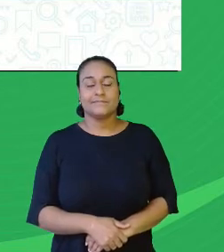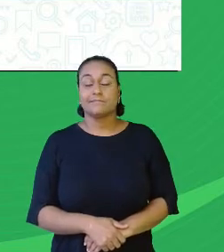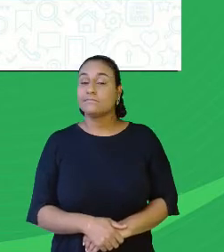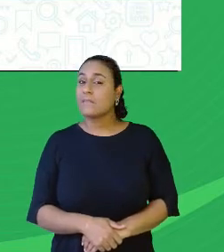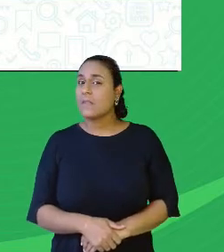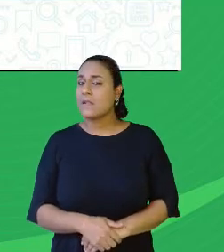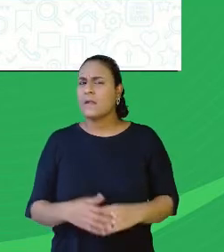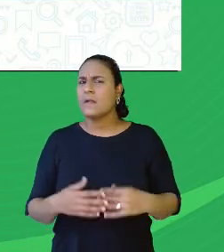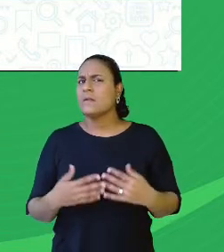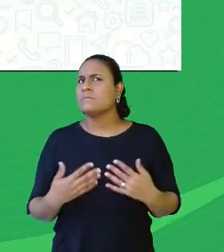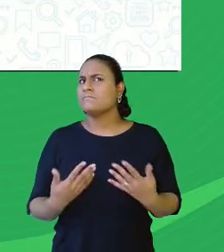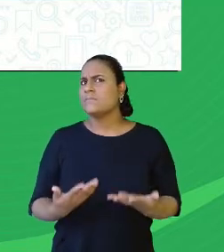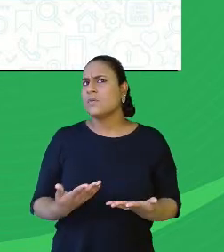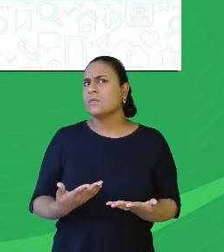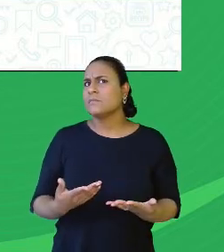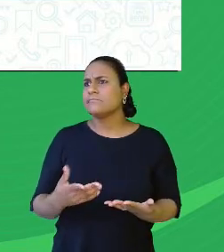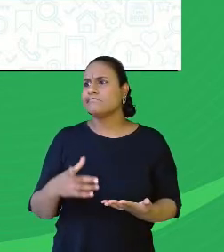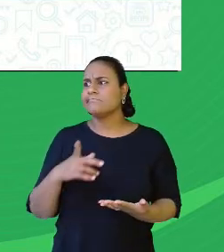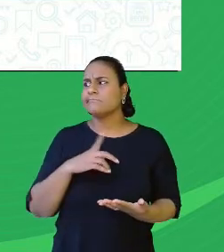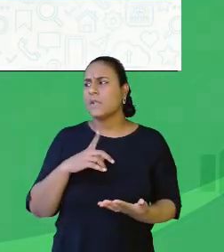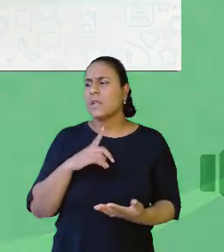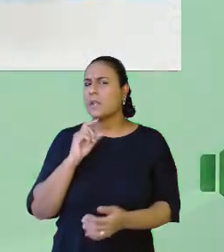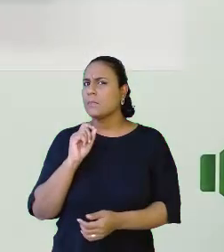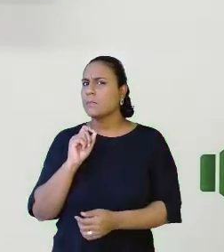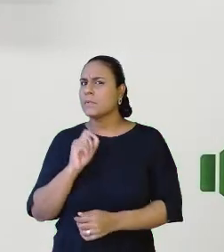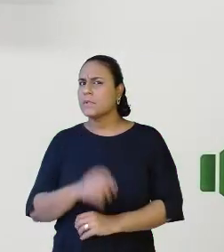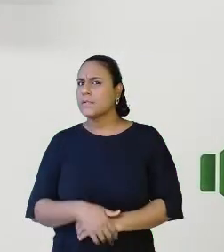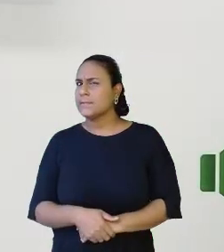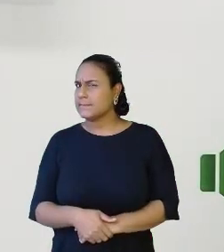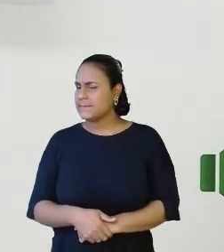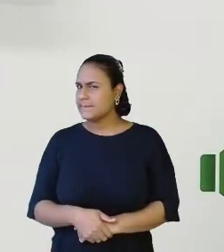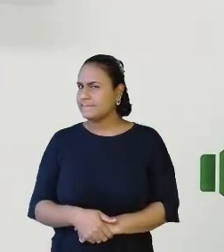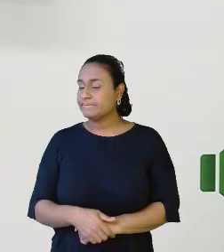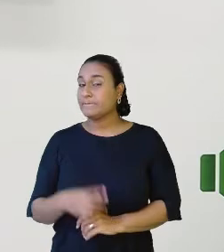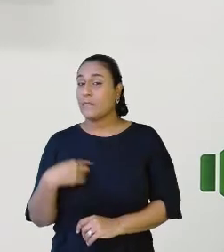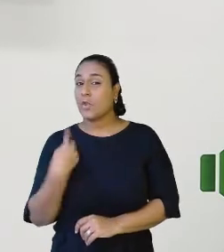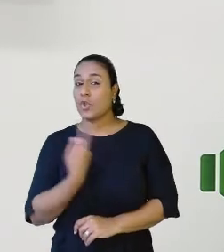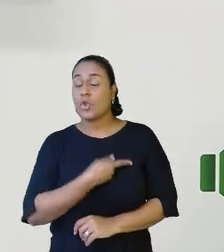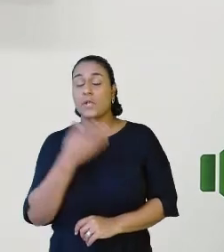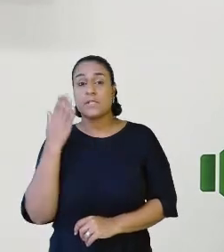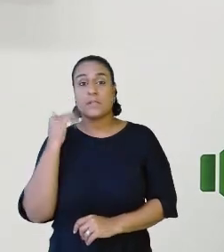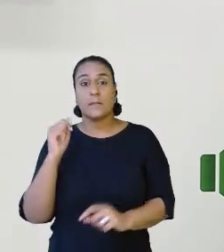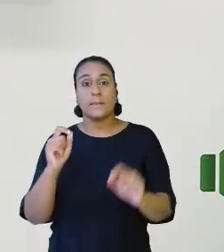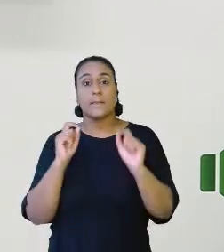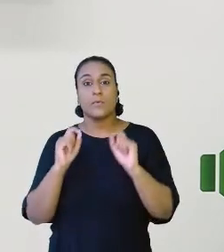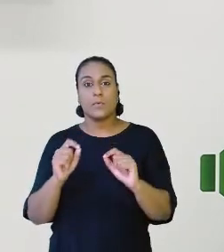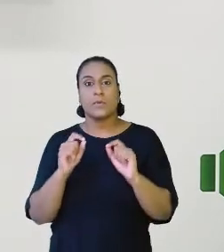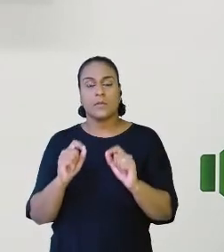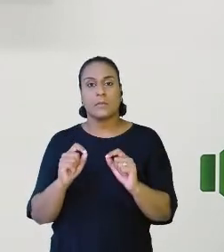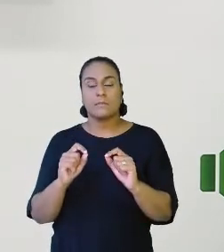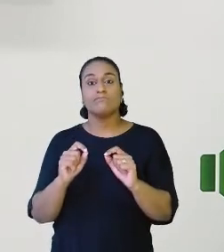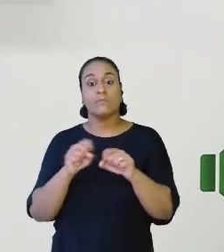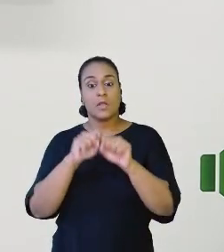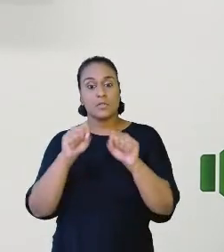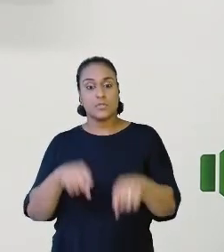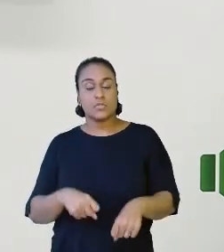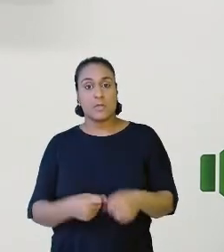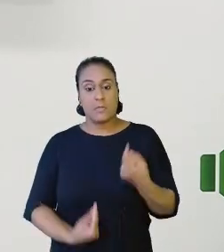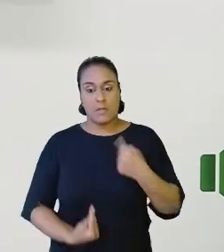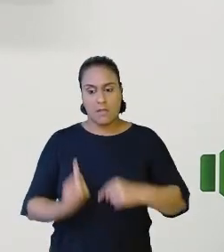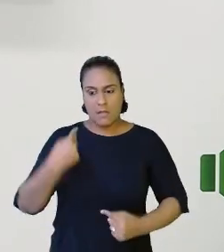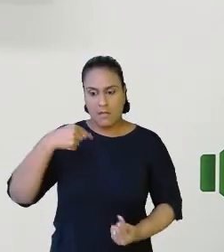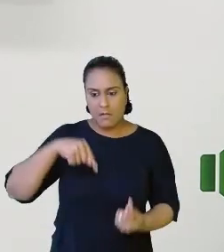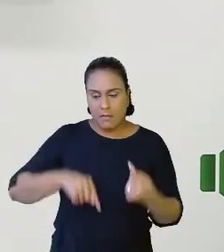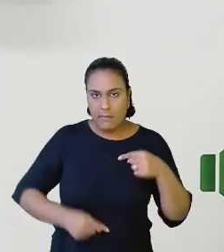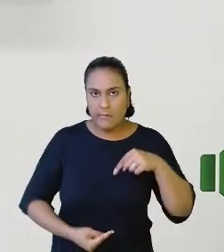Aí tem uma coisa. Bom, nós sabemos que para que esse sistema circulatório